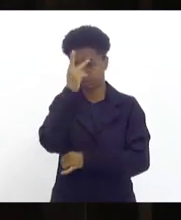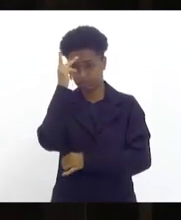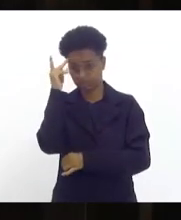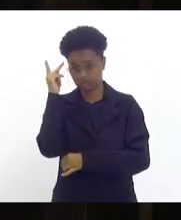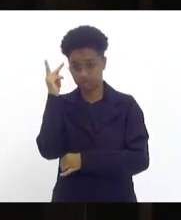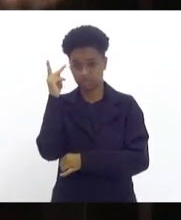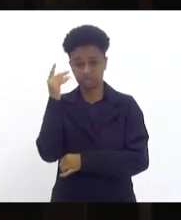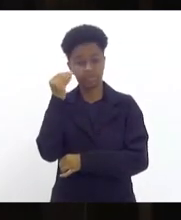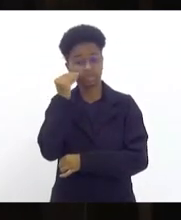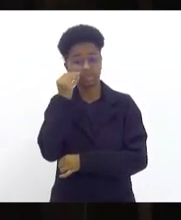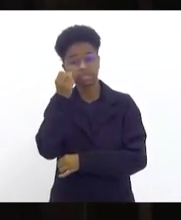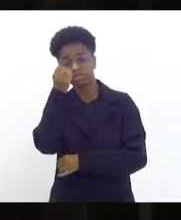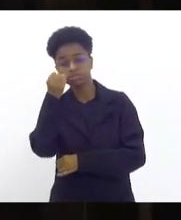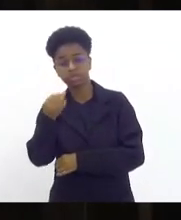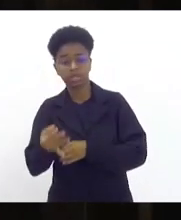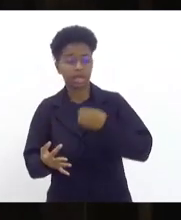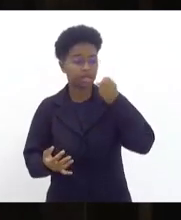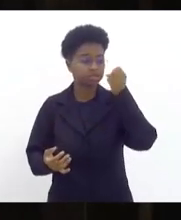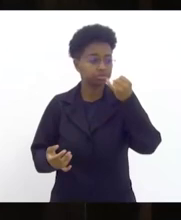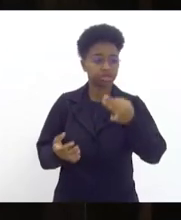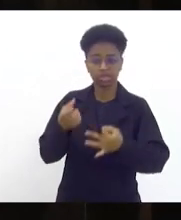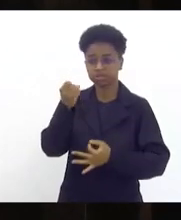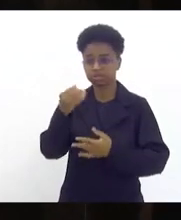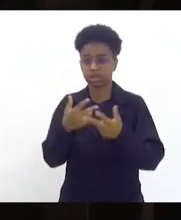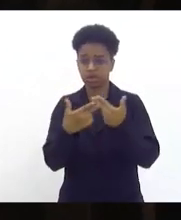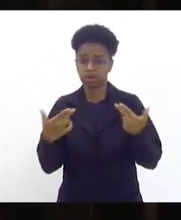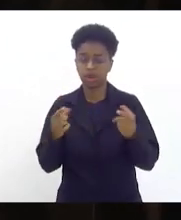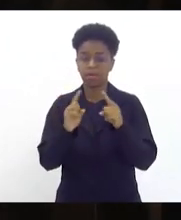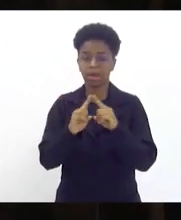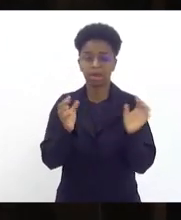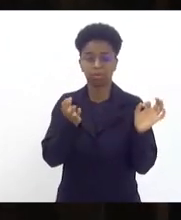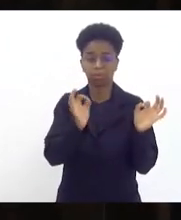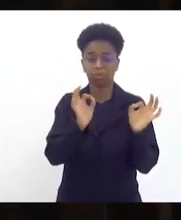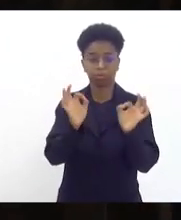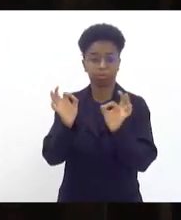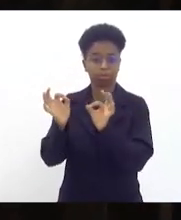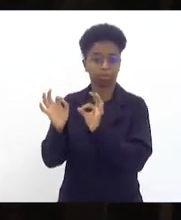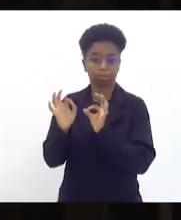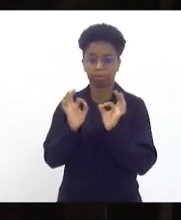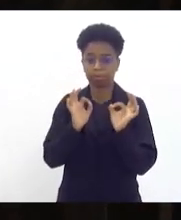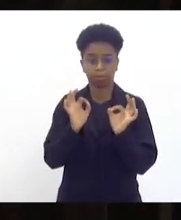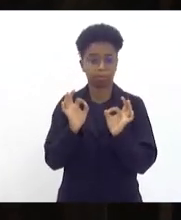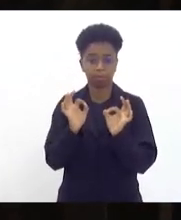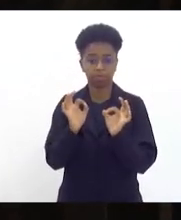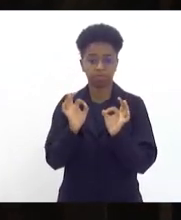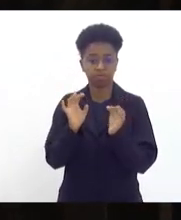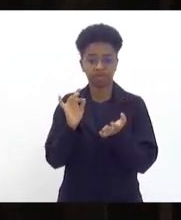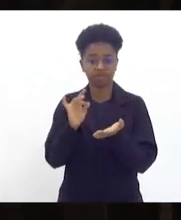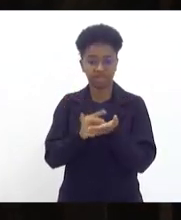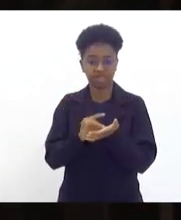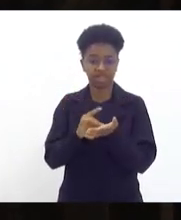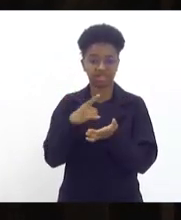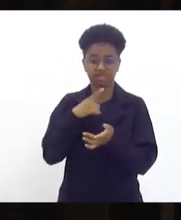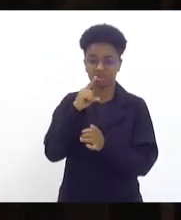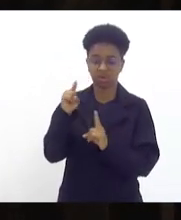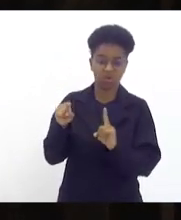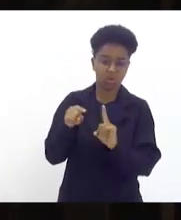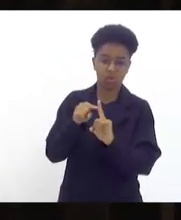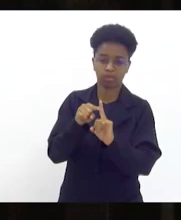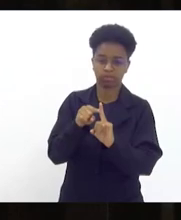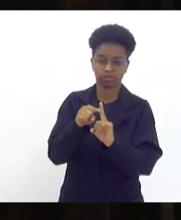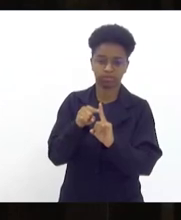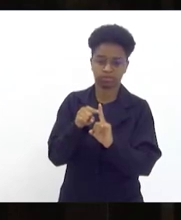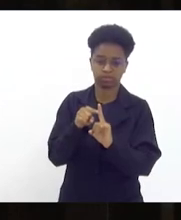justificar alguma coisa ninguém é objetivamente é